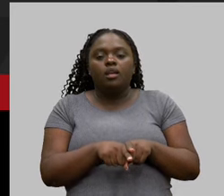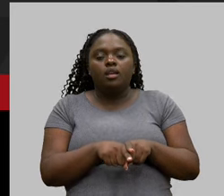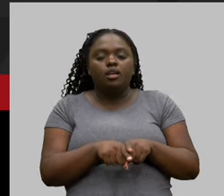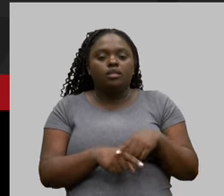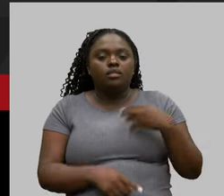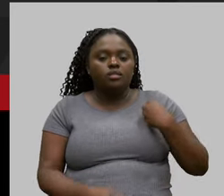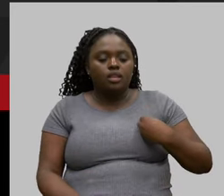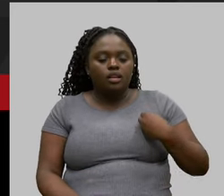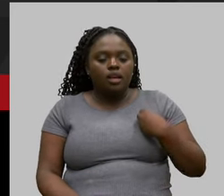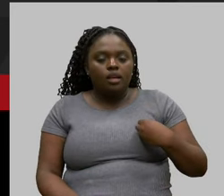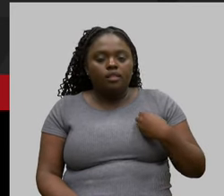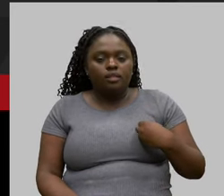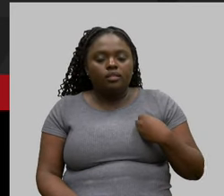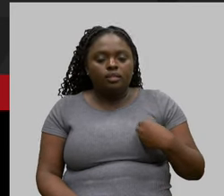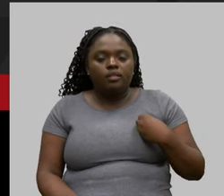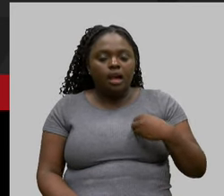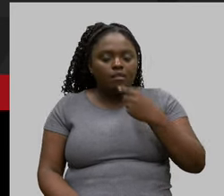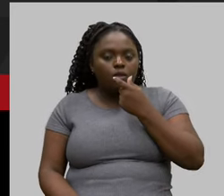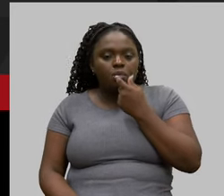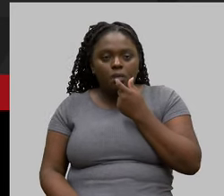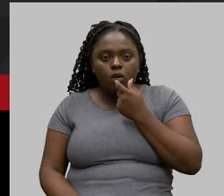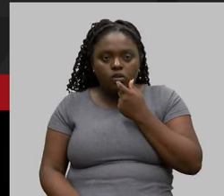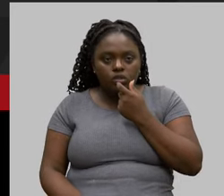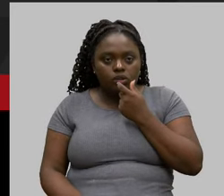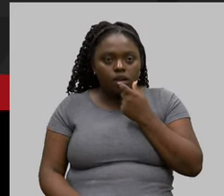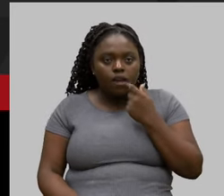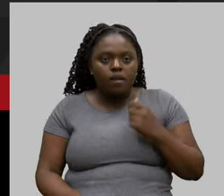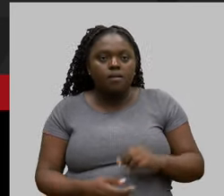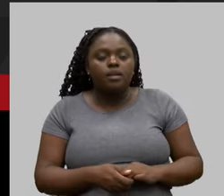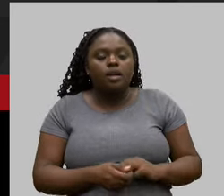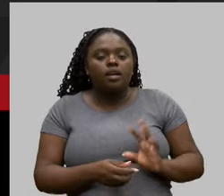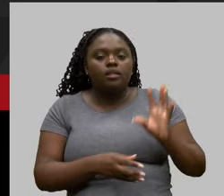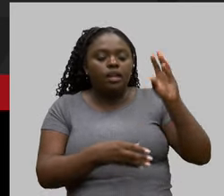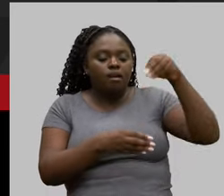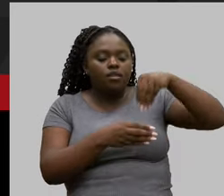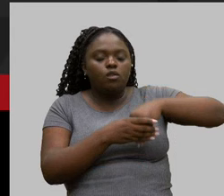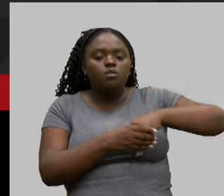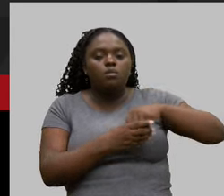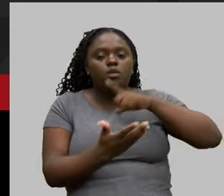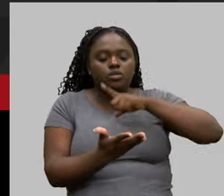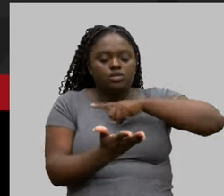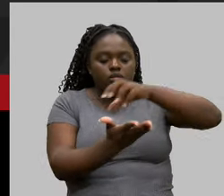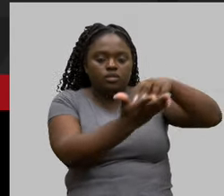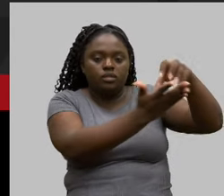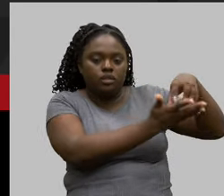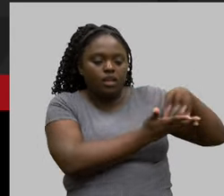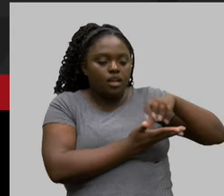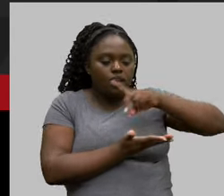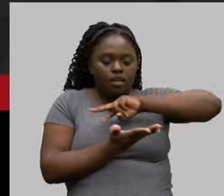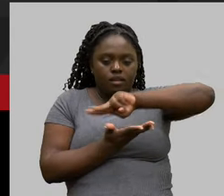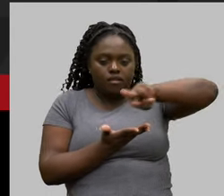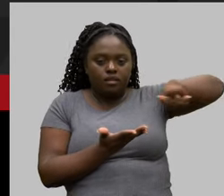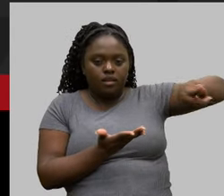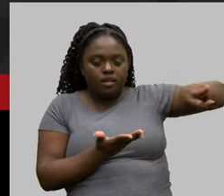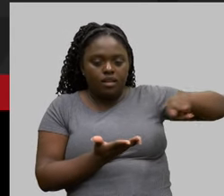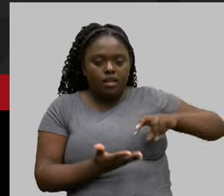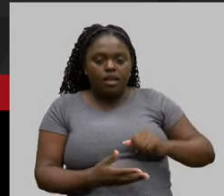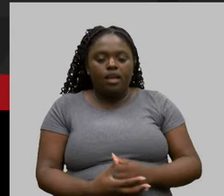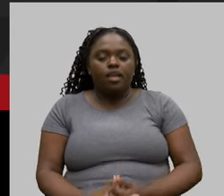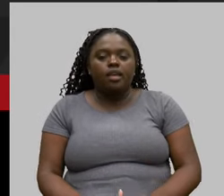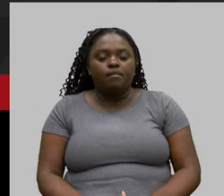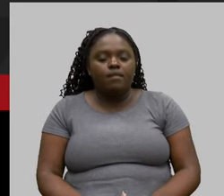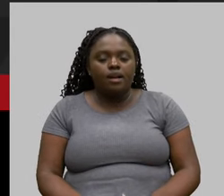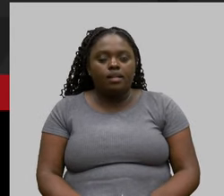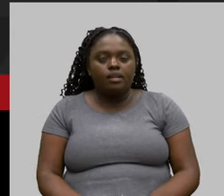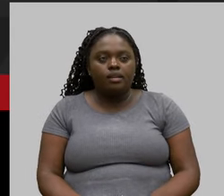e e a e a complementar e dentro dele Nós temos dois departamentos portanto um departamento de previdência complementar e outro de